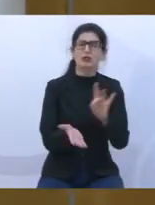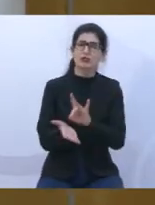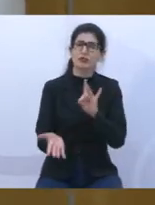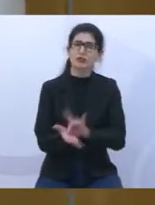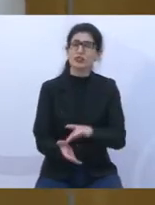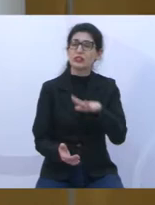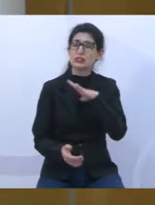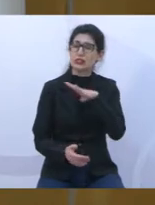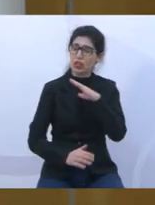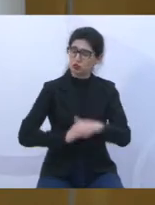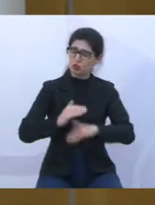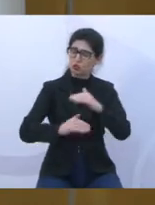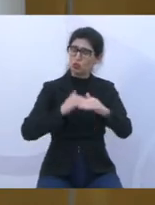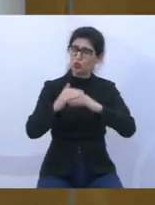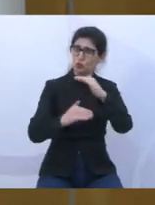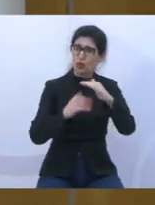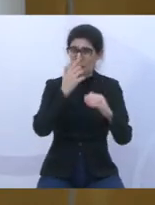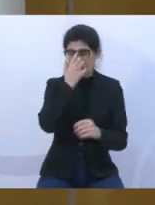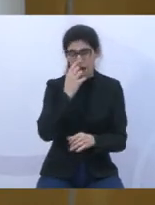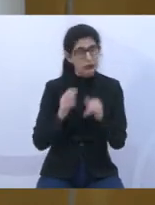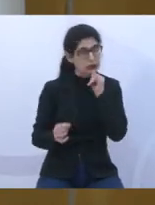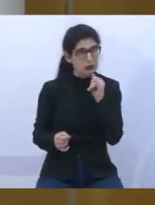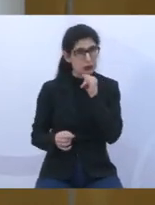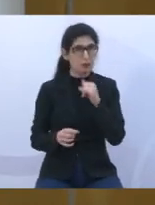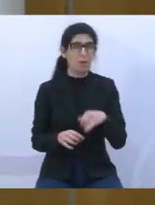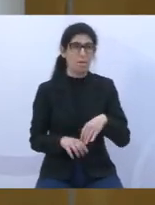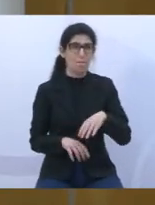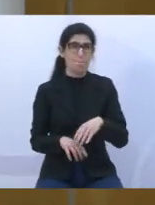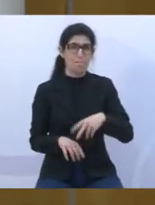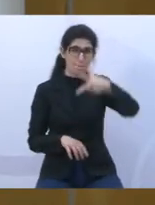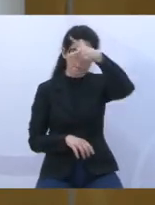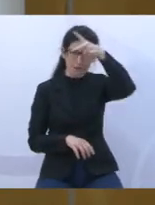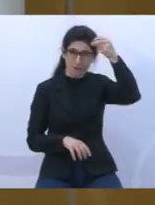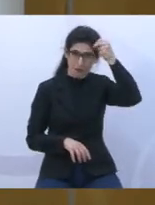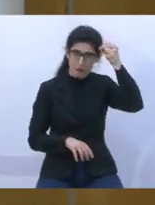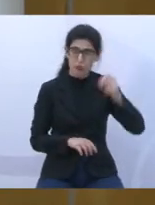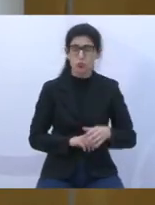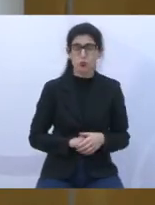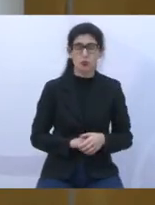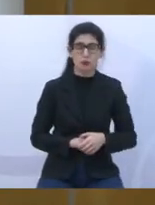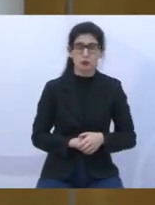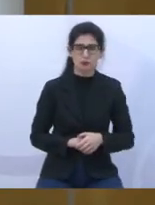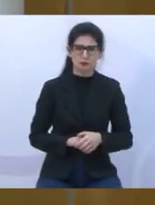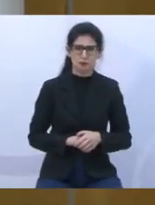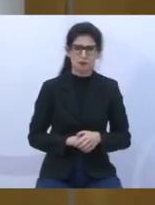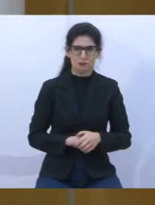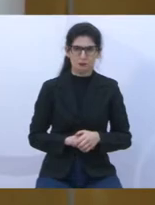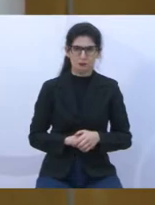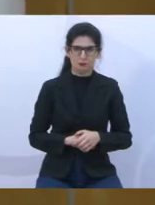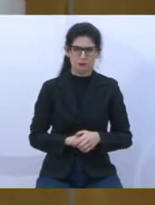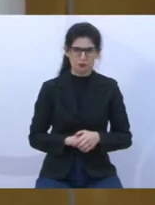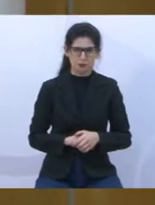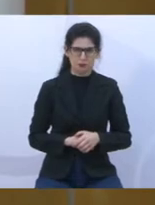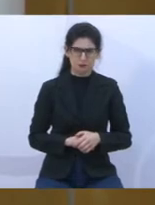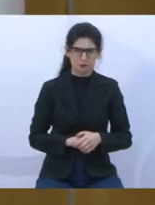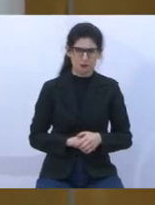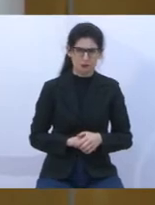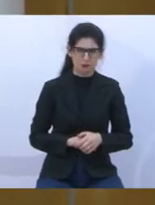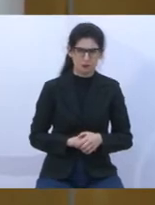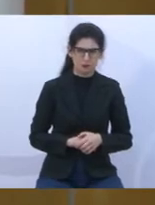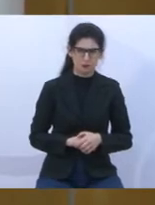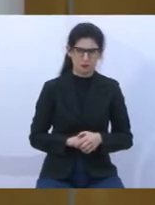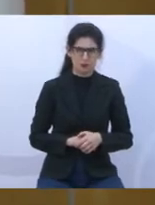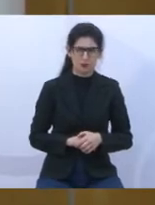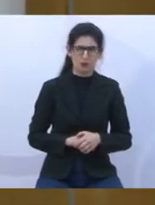progredir ter sucesso se a prefeitura deram ouvidos para e o